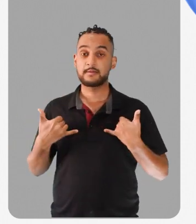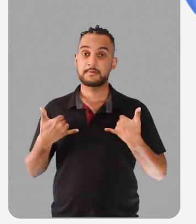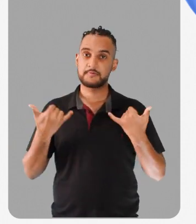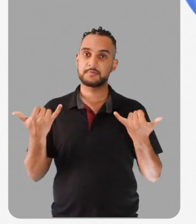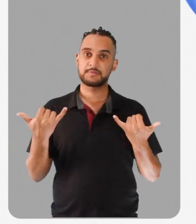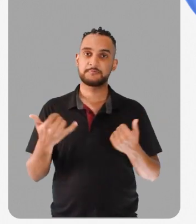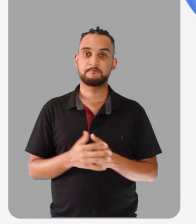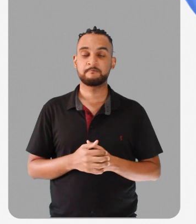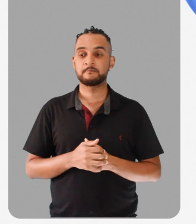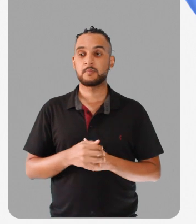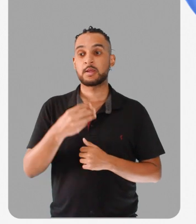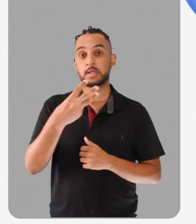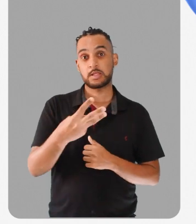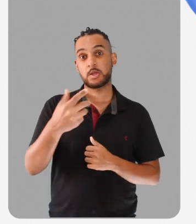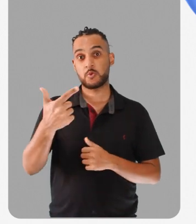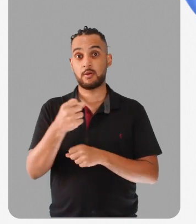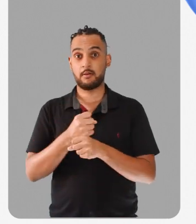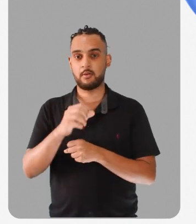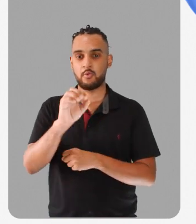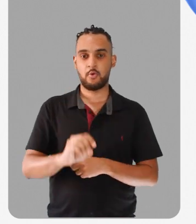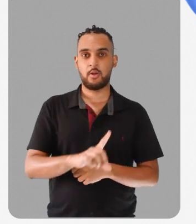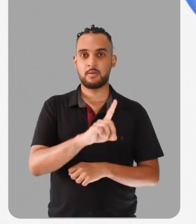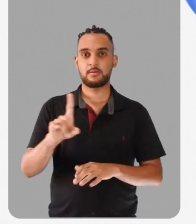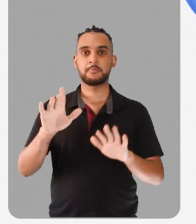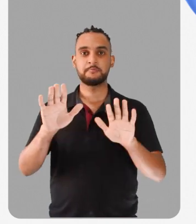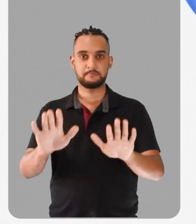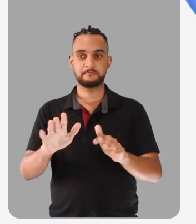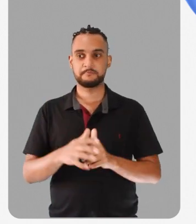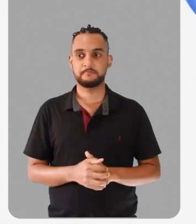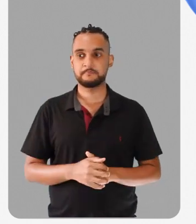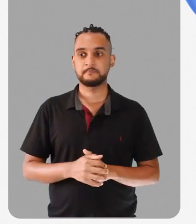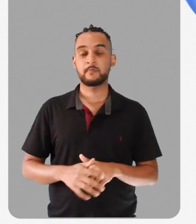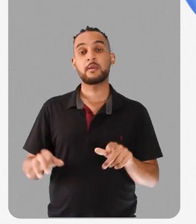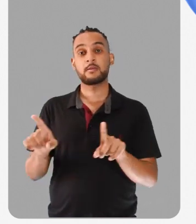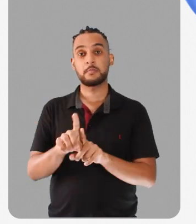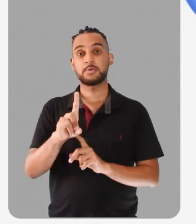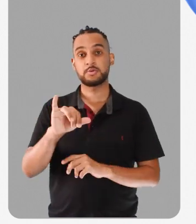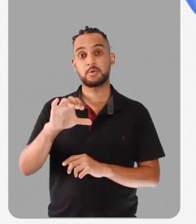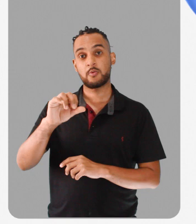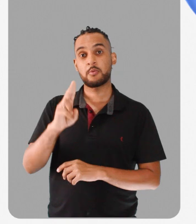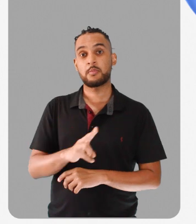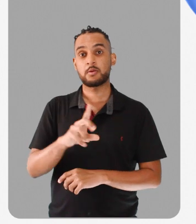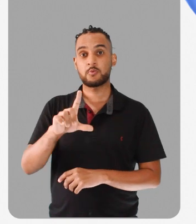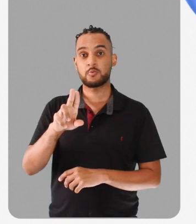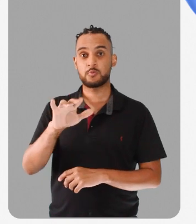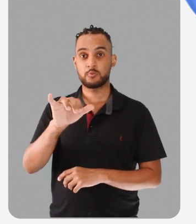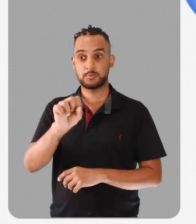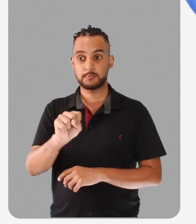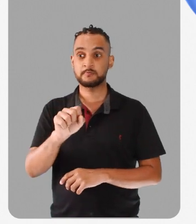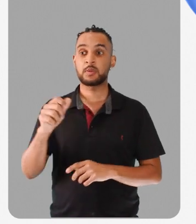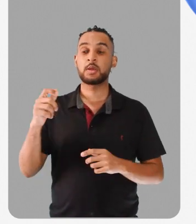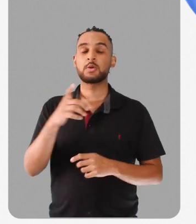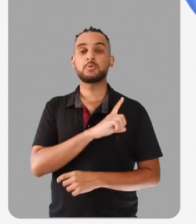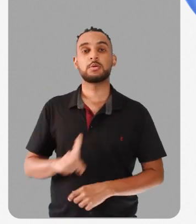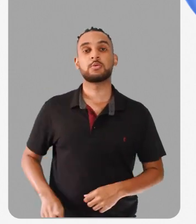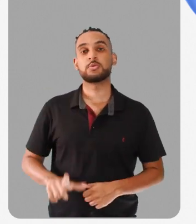Assis Gomes celebra mais um ano de vida e 32 anos de ordenação sacerdotal. Ainda no dia 9, padre Luiz